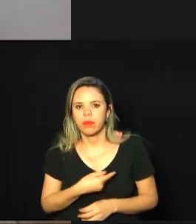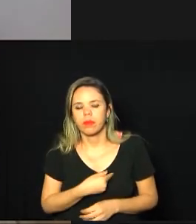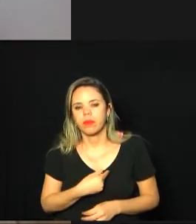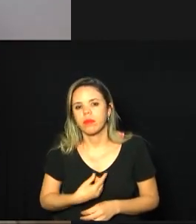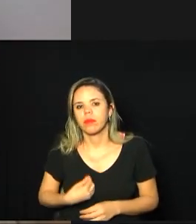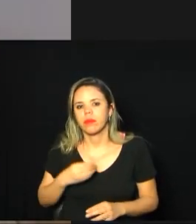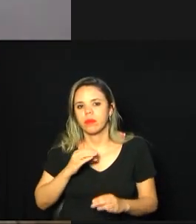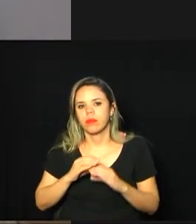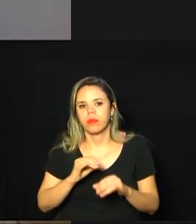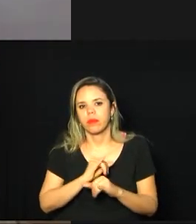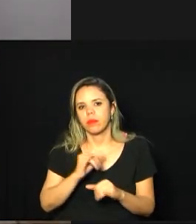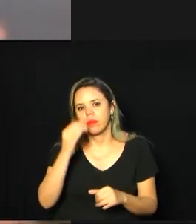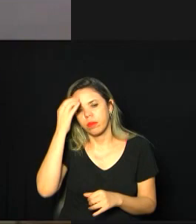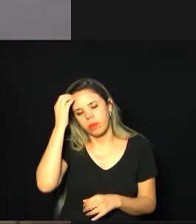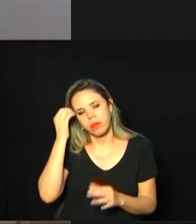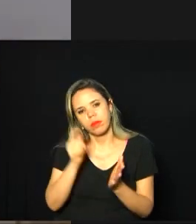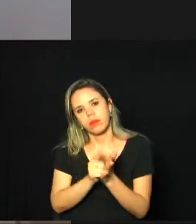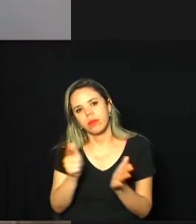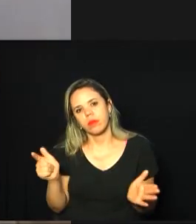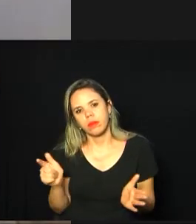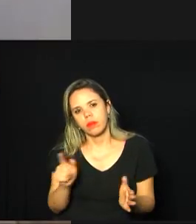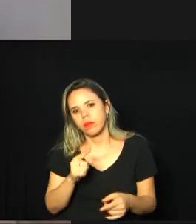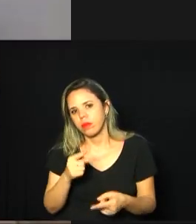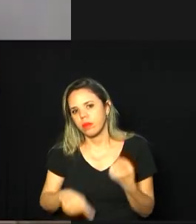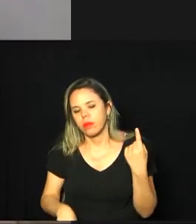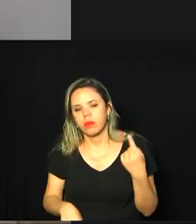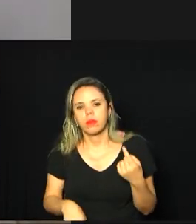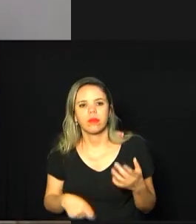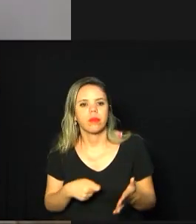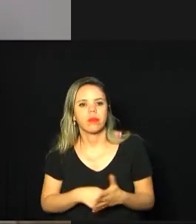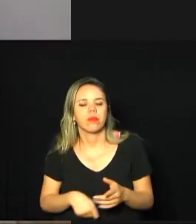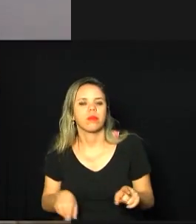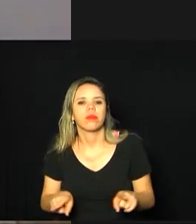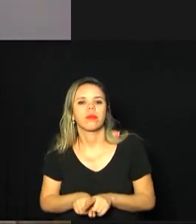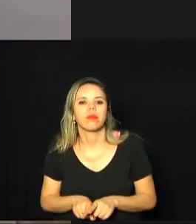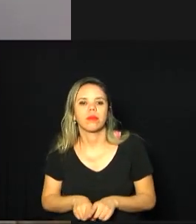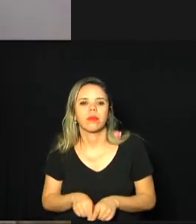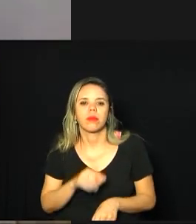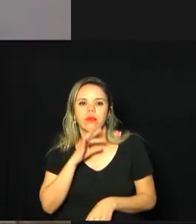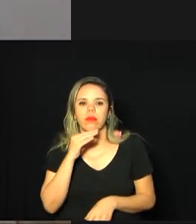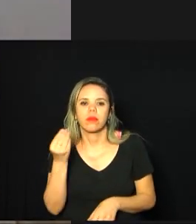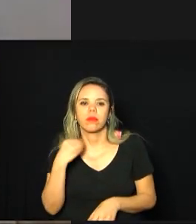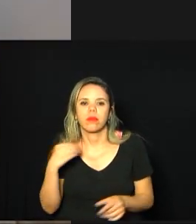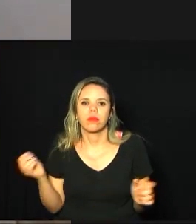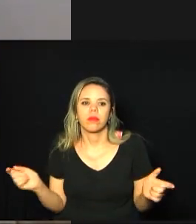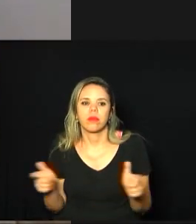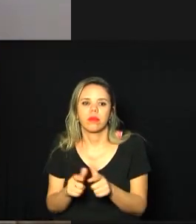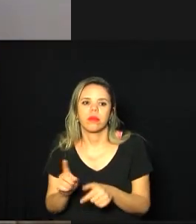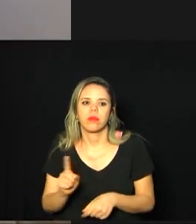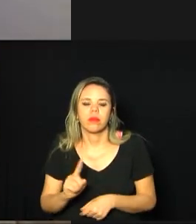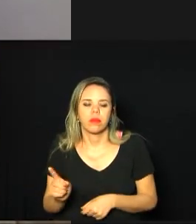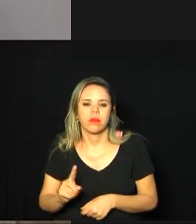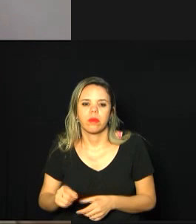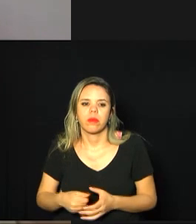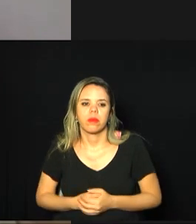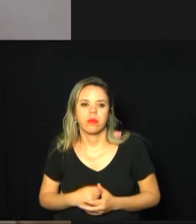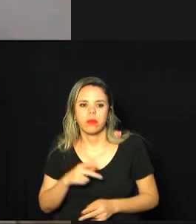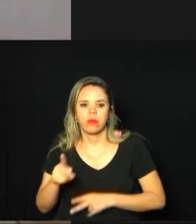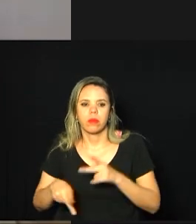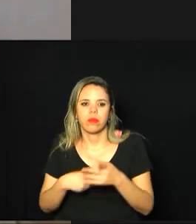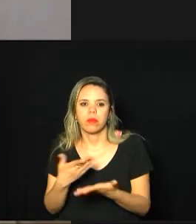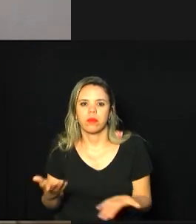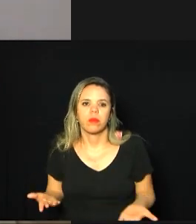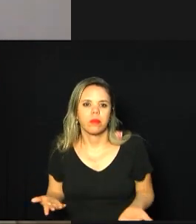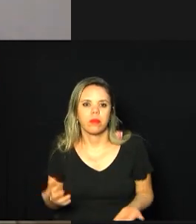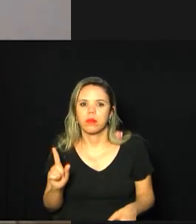estamos comunicando, por jornalismo, não deixar essa pauta também esmorecer, né, diminuir, e para as pessoas